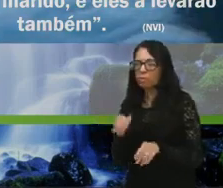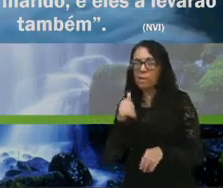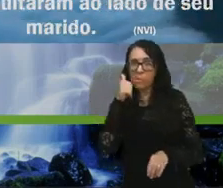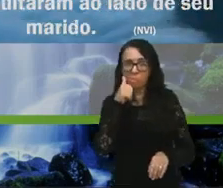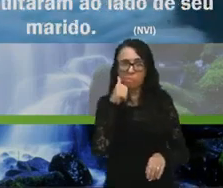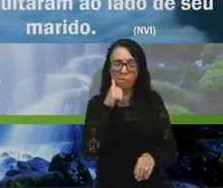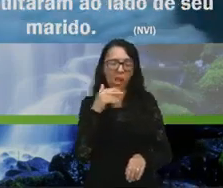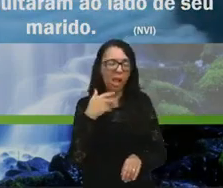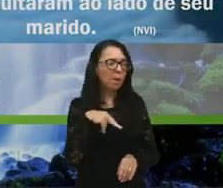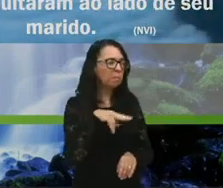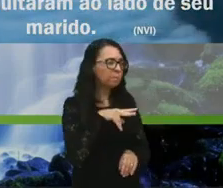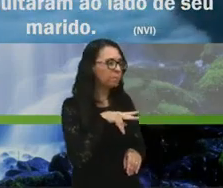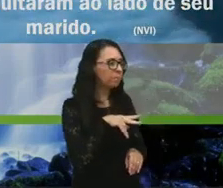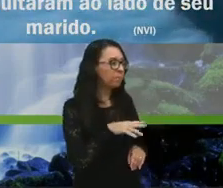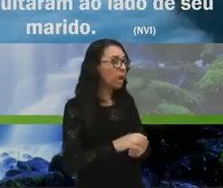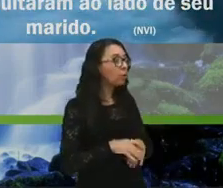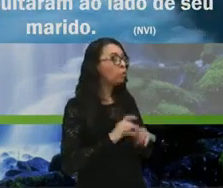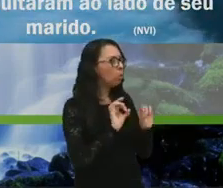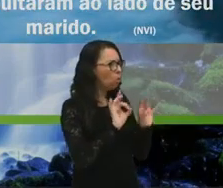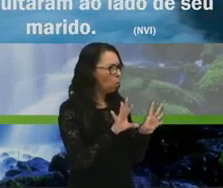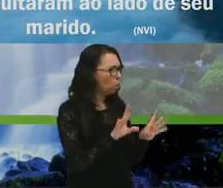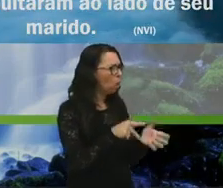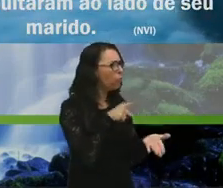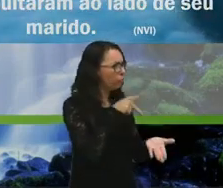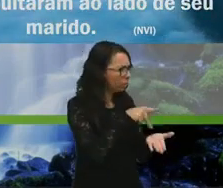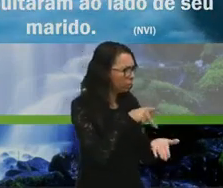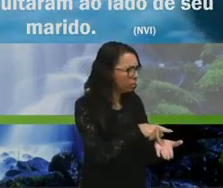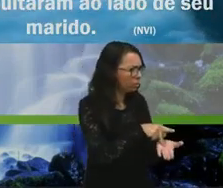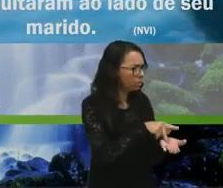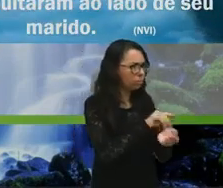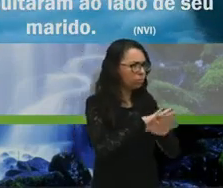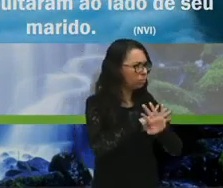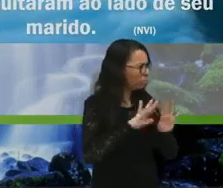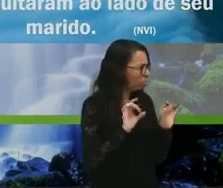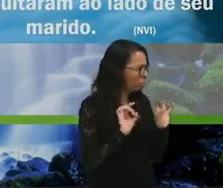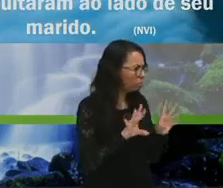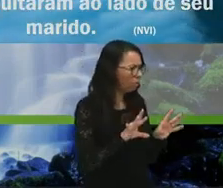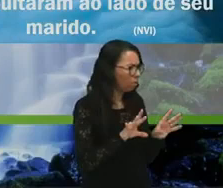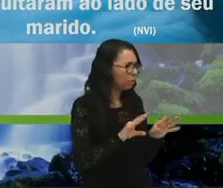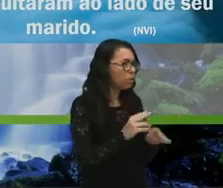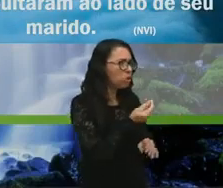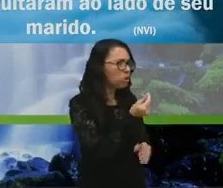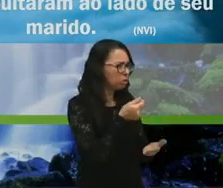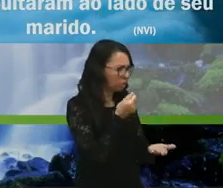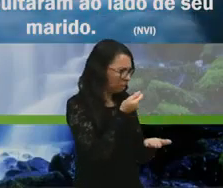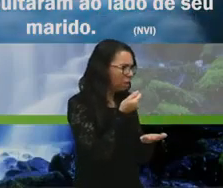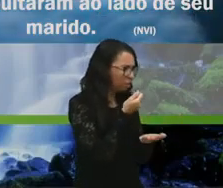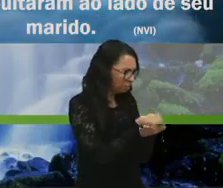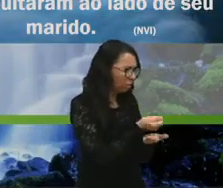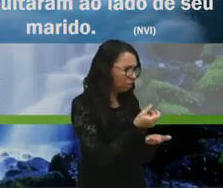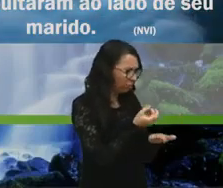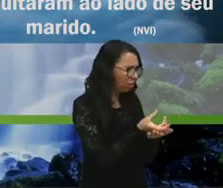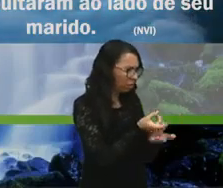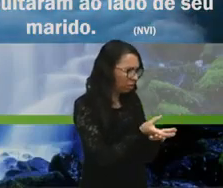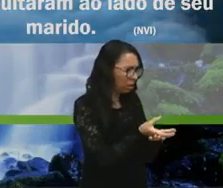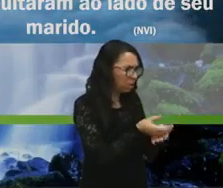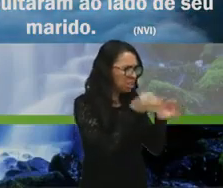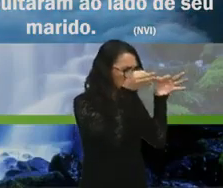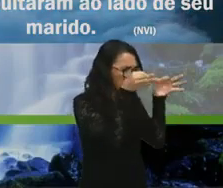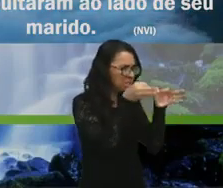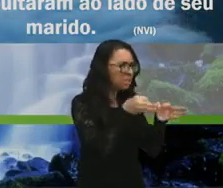Naquele mesmo instante, ela caiu morta aos pés dele. Então os moços entraram e, encontrando-a